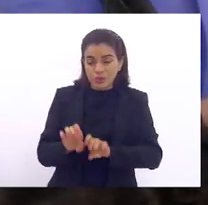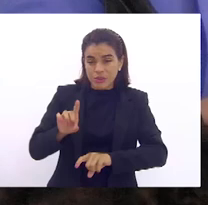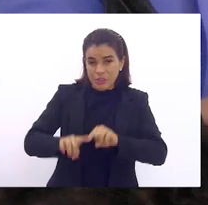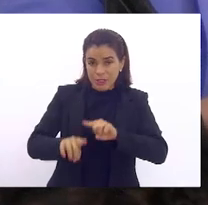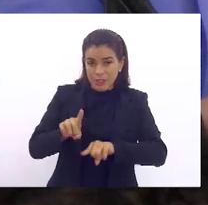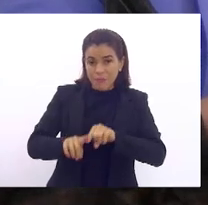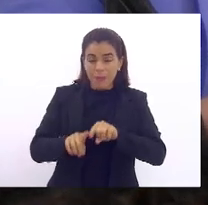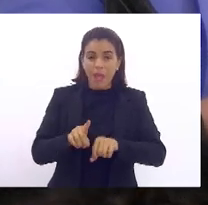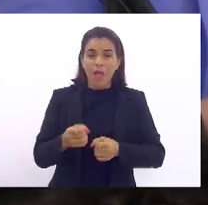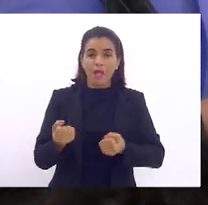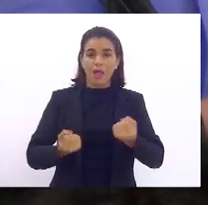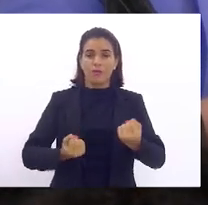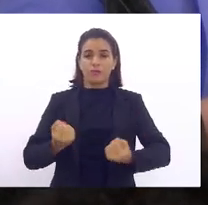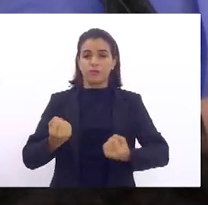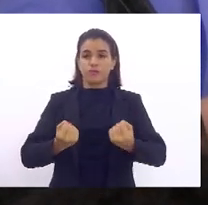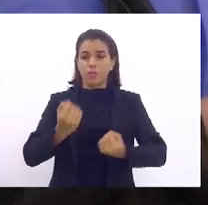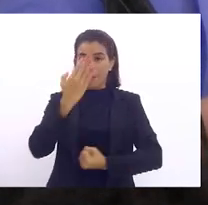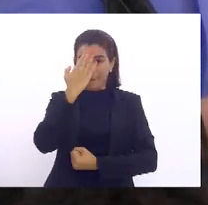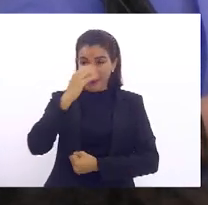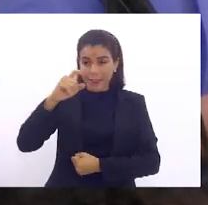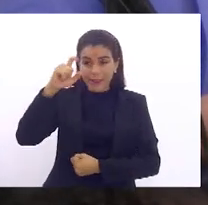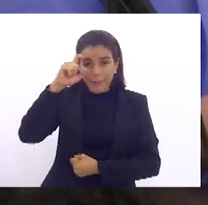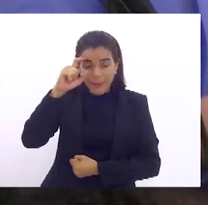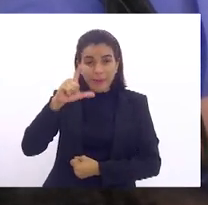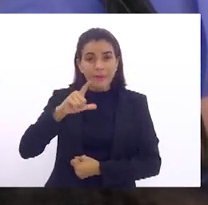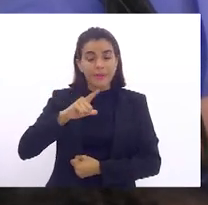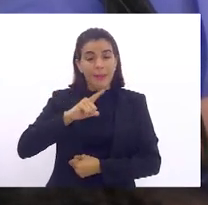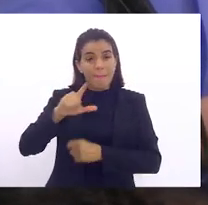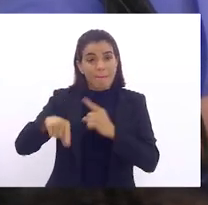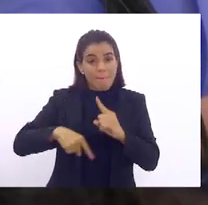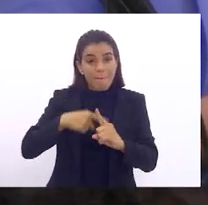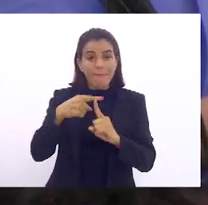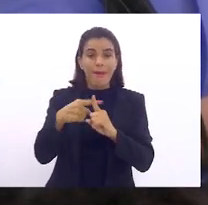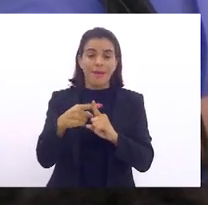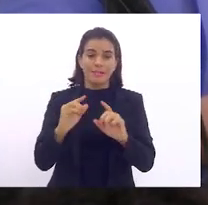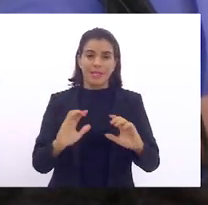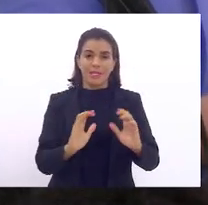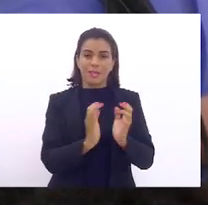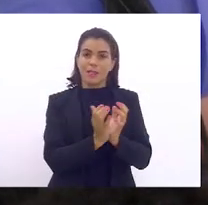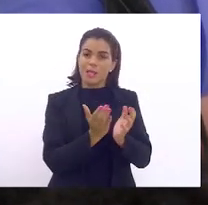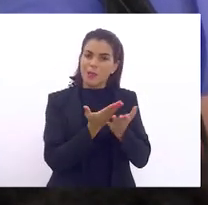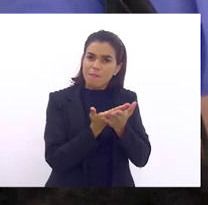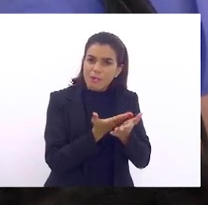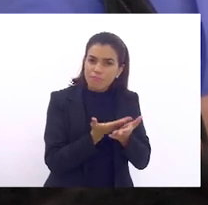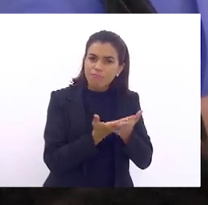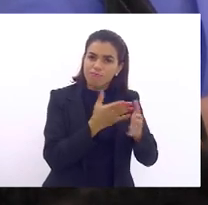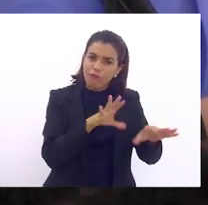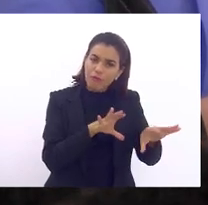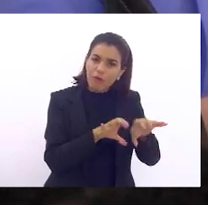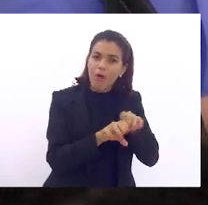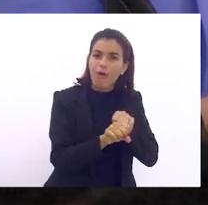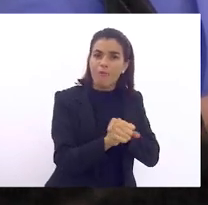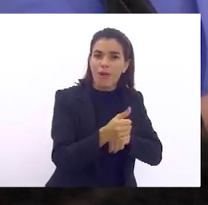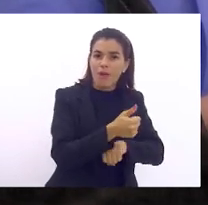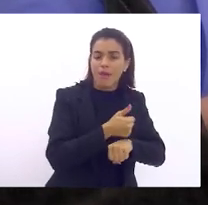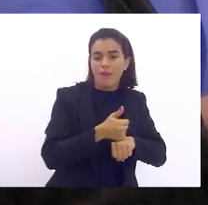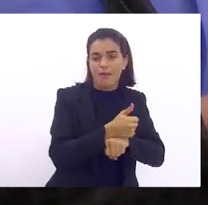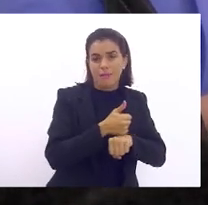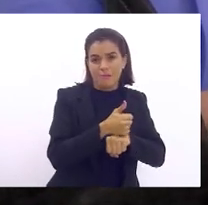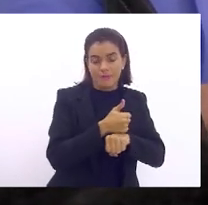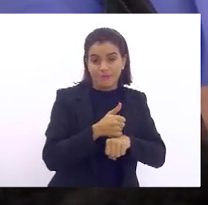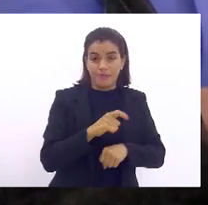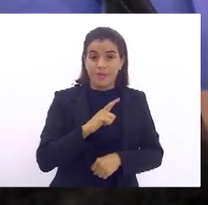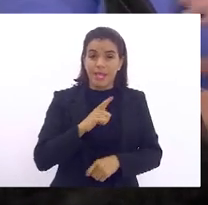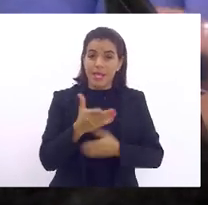Patrulha Maria da Penha a gente também conta com esses equipamentos com eh equipe especializada nesse atendimento né Então temos